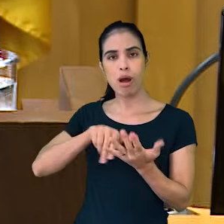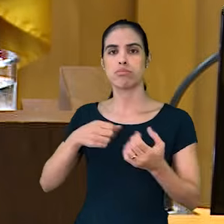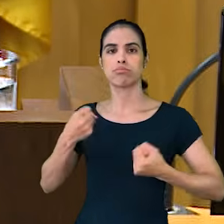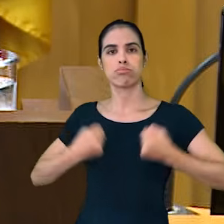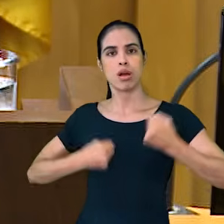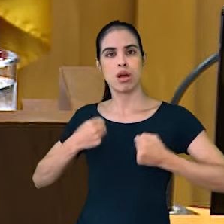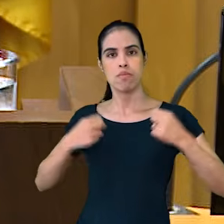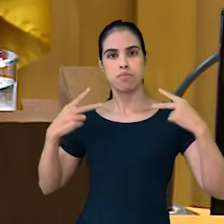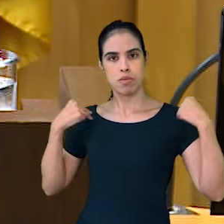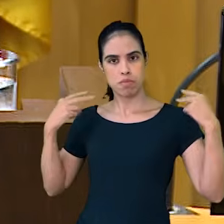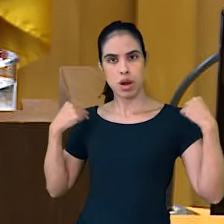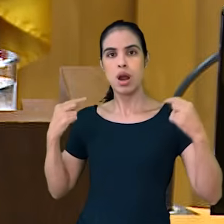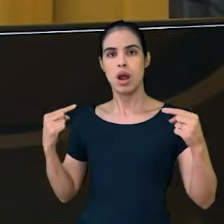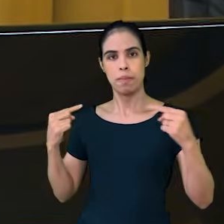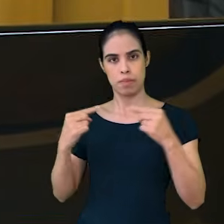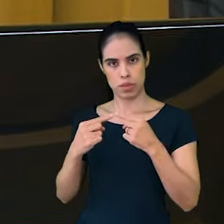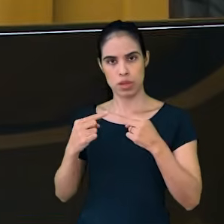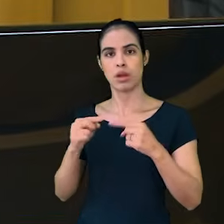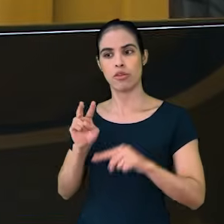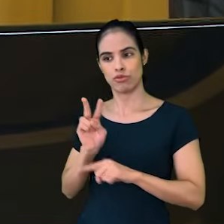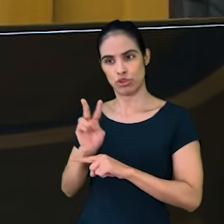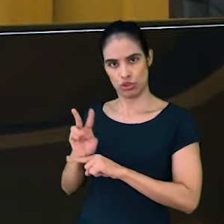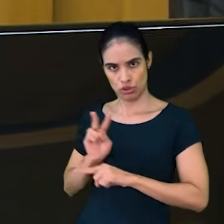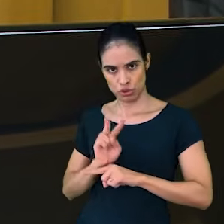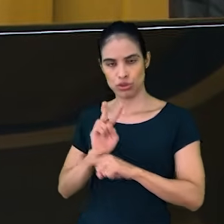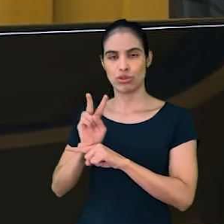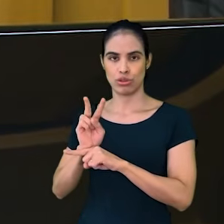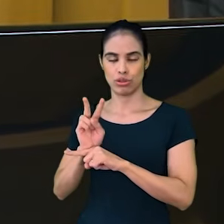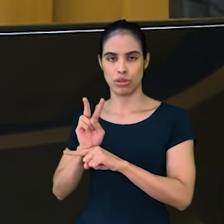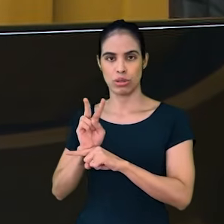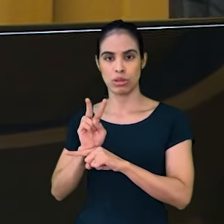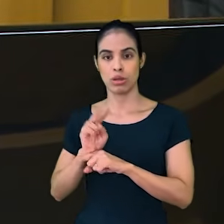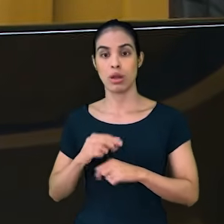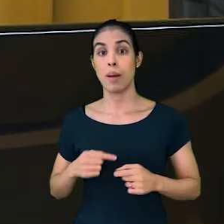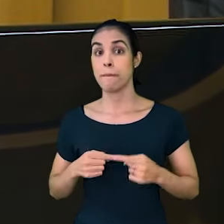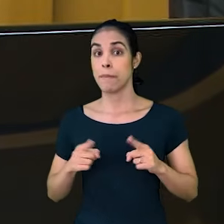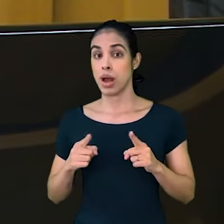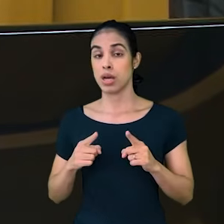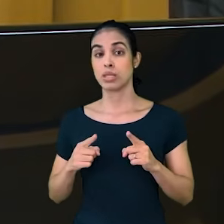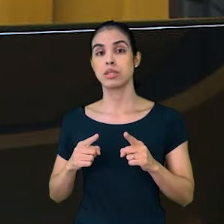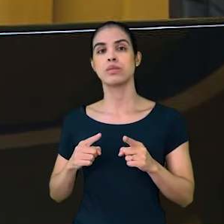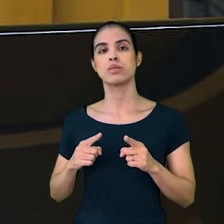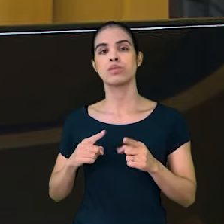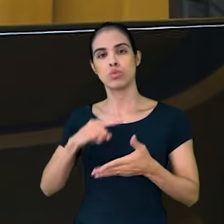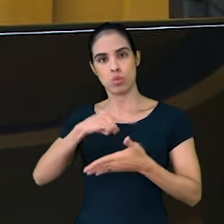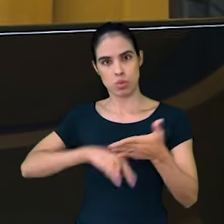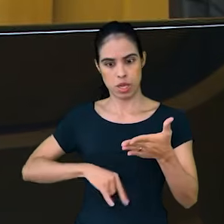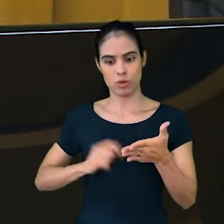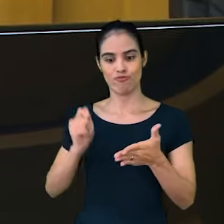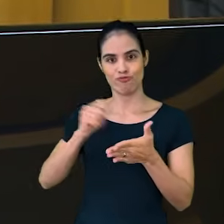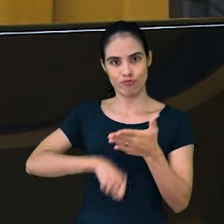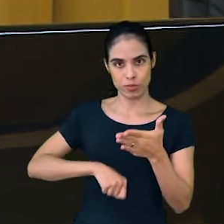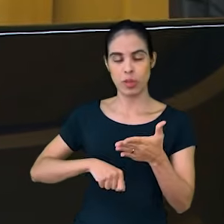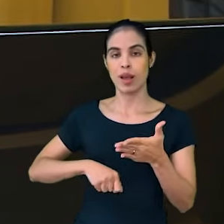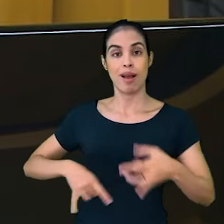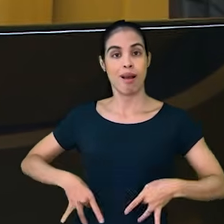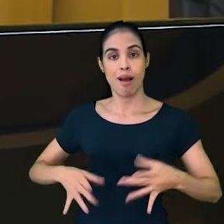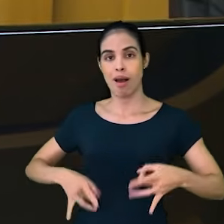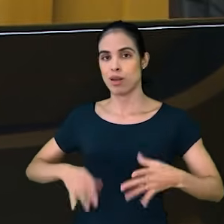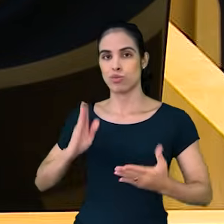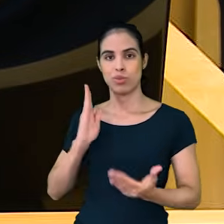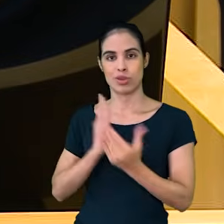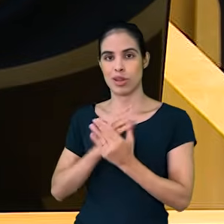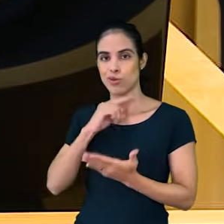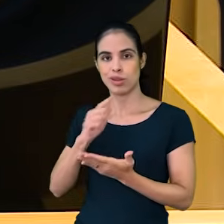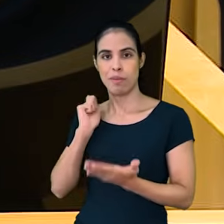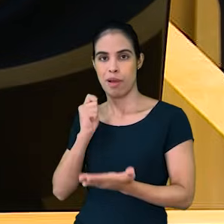de motorista eram compatíveis com as atribuições de vigia. Sobre a gratuidade de justiça, o entendimento foi